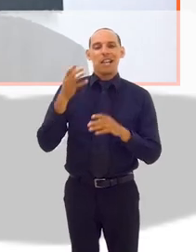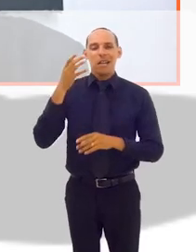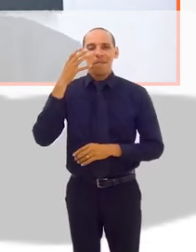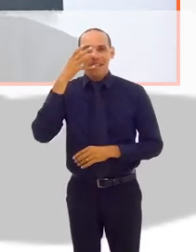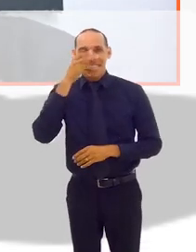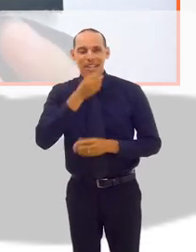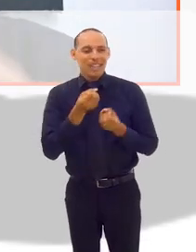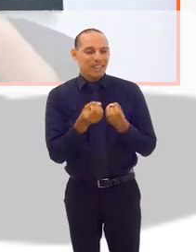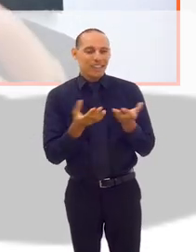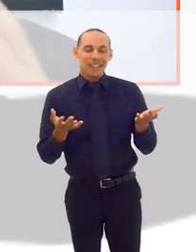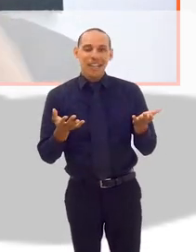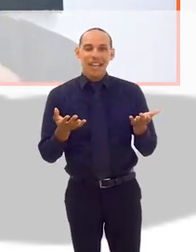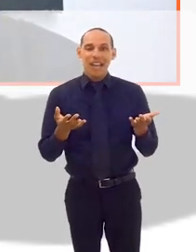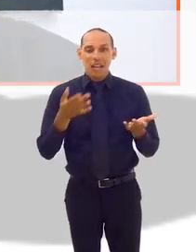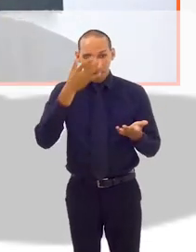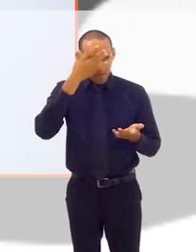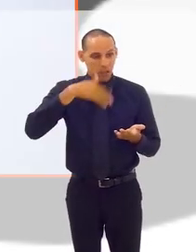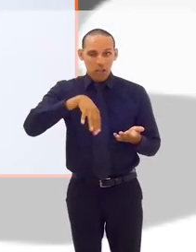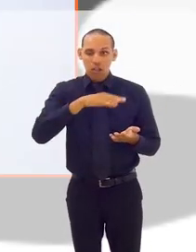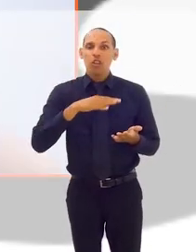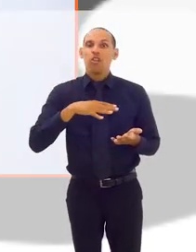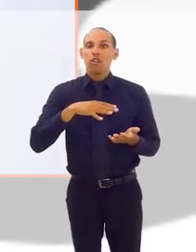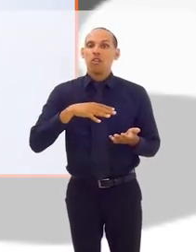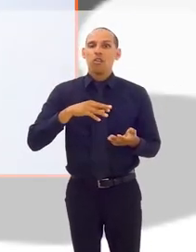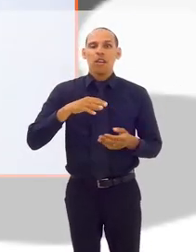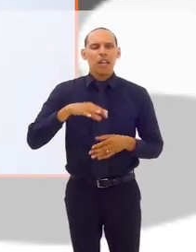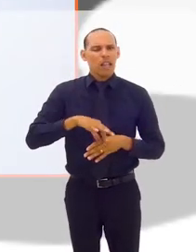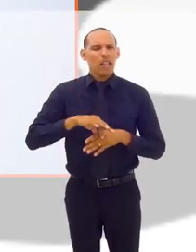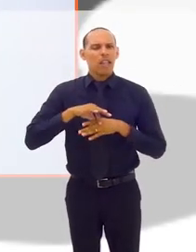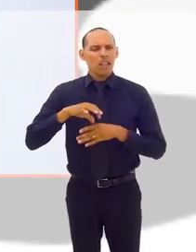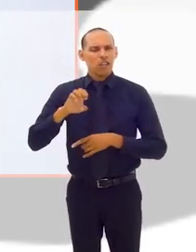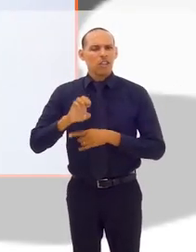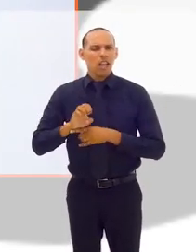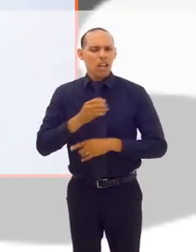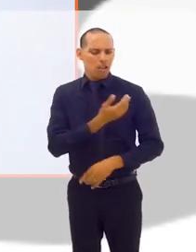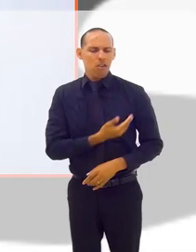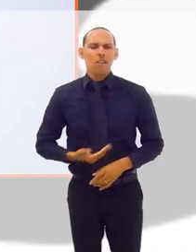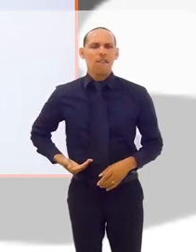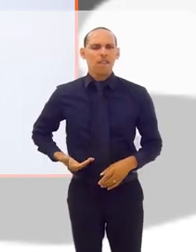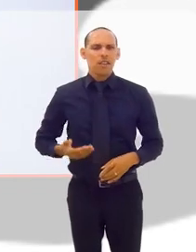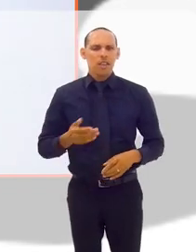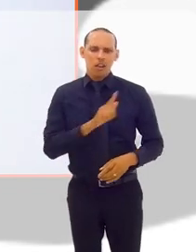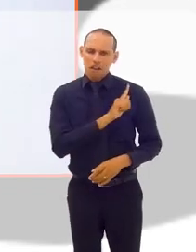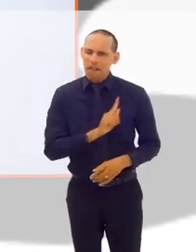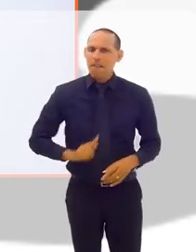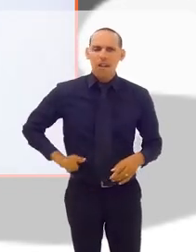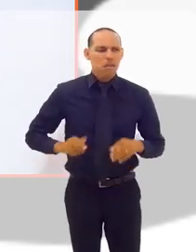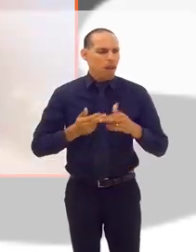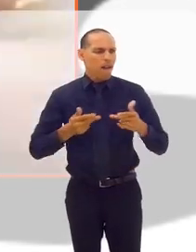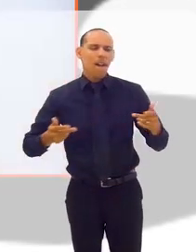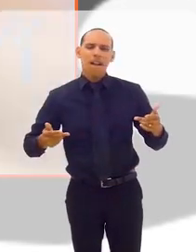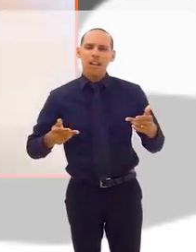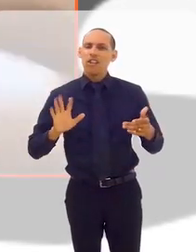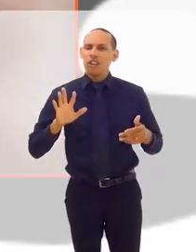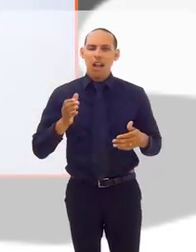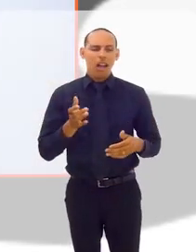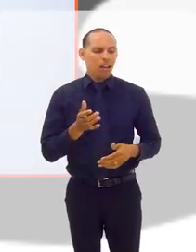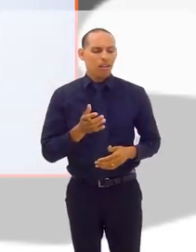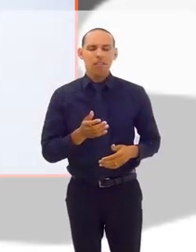beleza, onde os chefes de Estado aderirem, porque isso que eu estou falando já está no coração dos governantes. Eu não estou falando nada